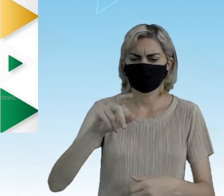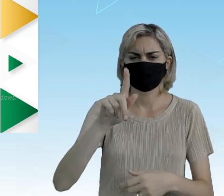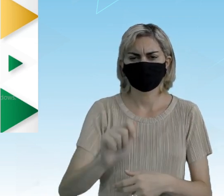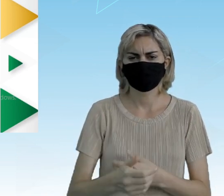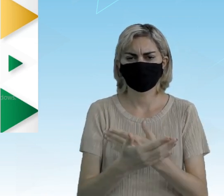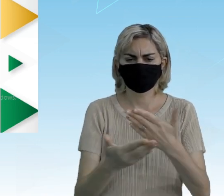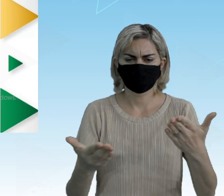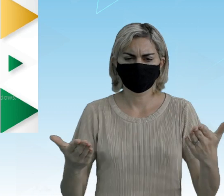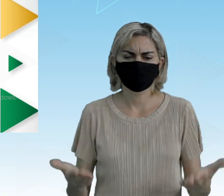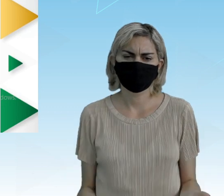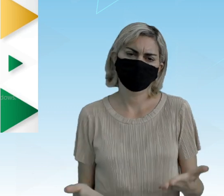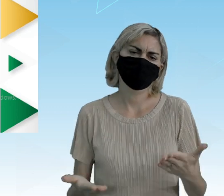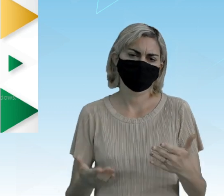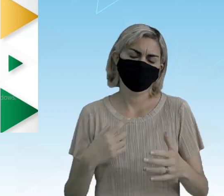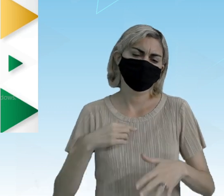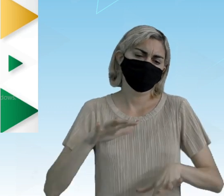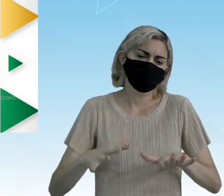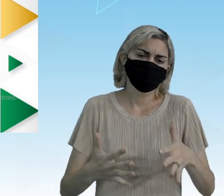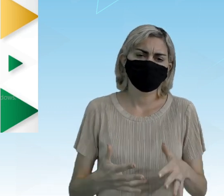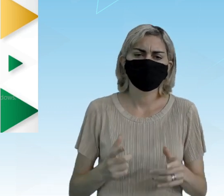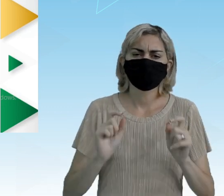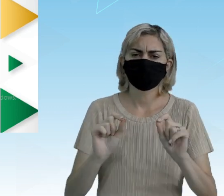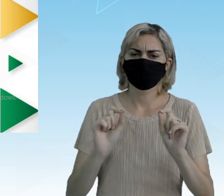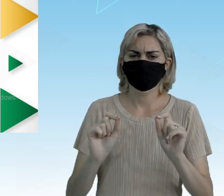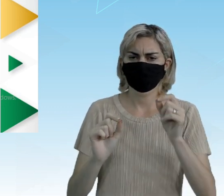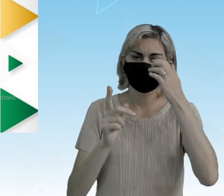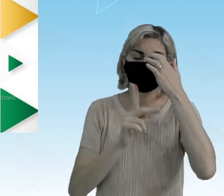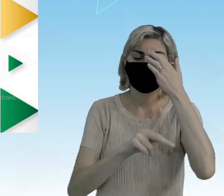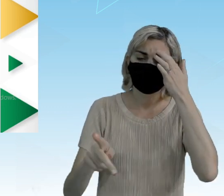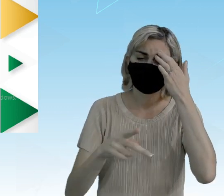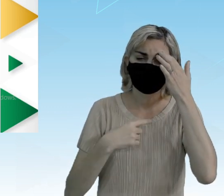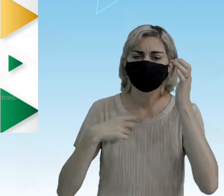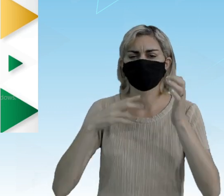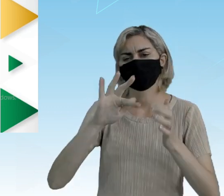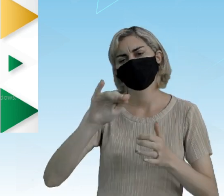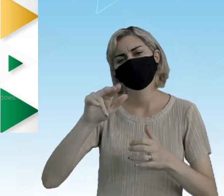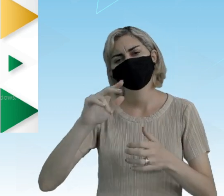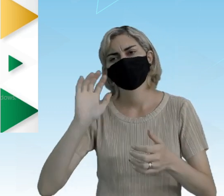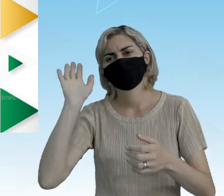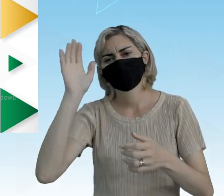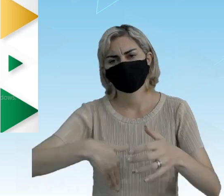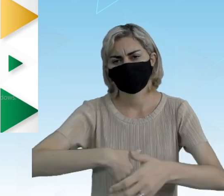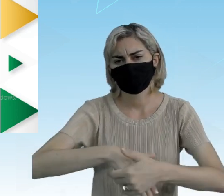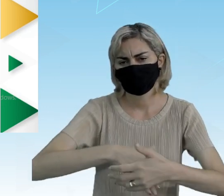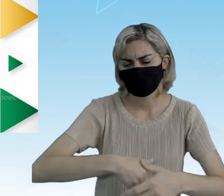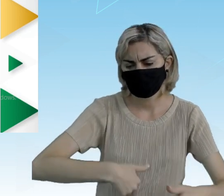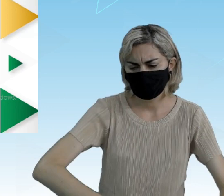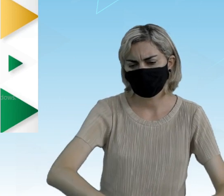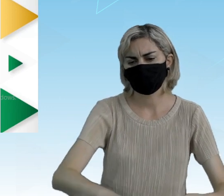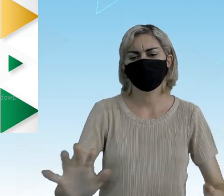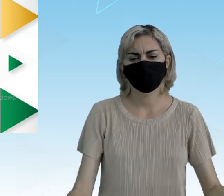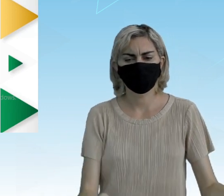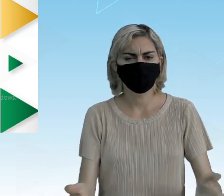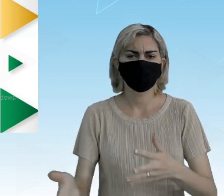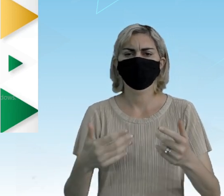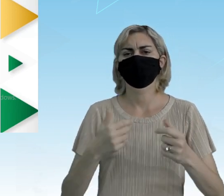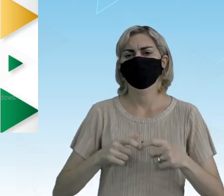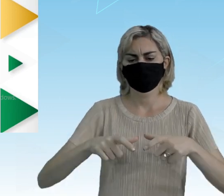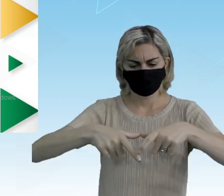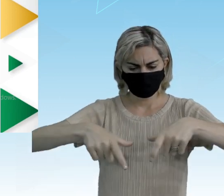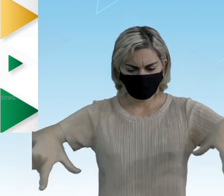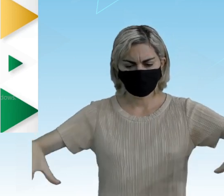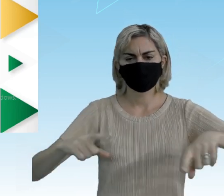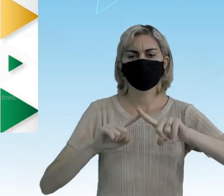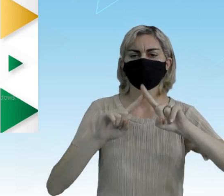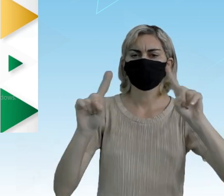esse, vocês provavelmente iam dizer que era o quê? Ah, professora, é um futsal, é um futebol, porque vocês estão vendo uma bola em uma quadra.